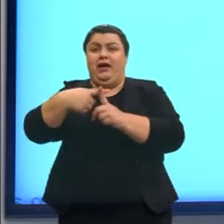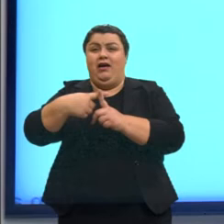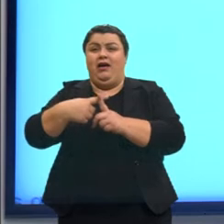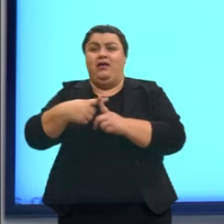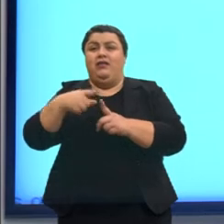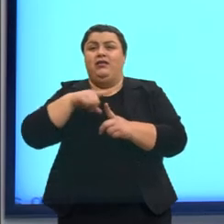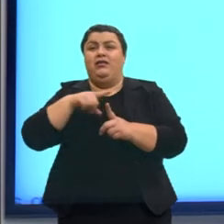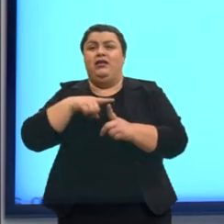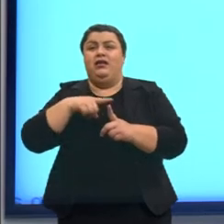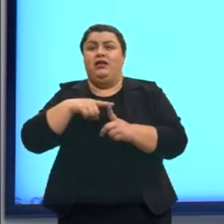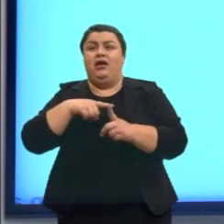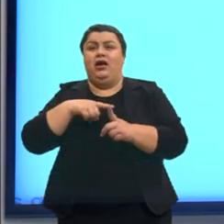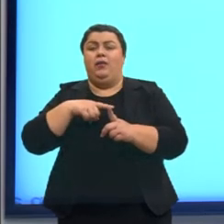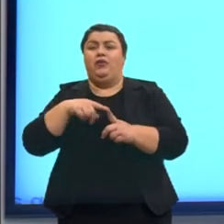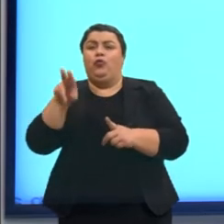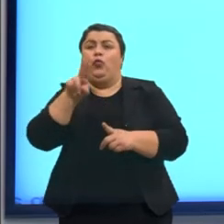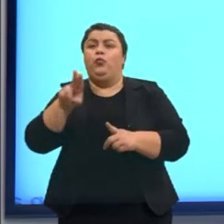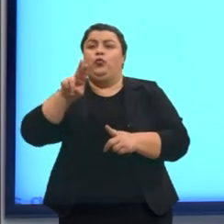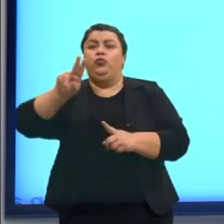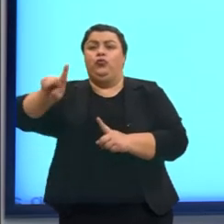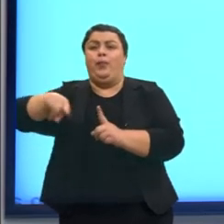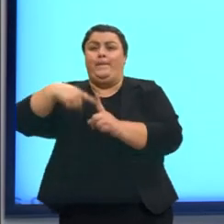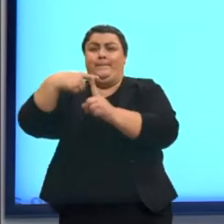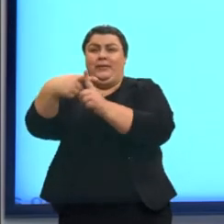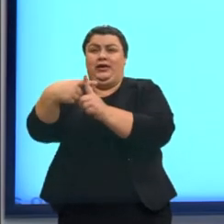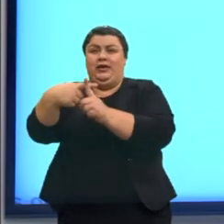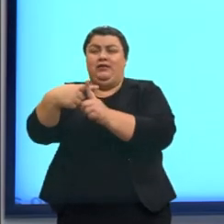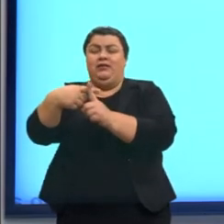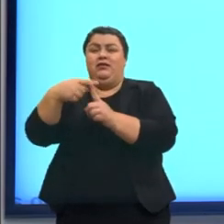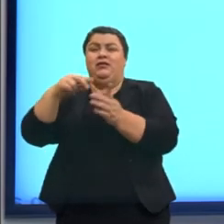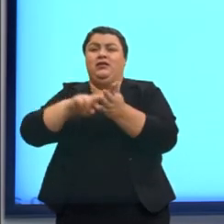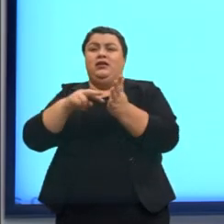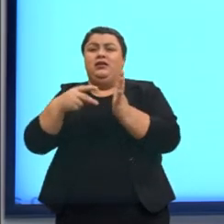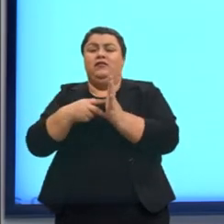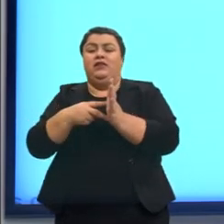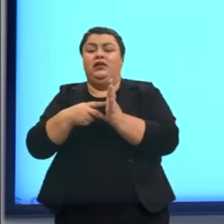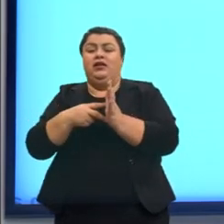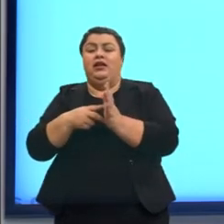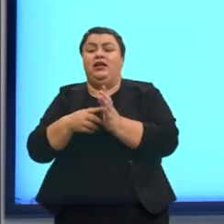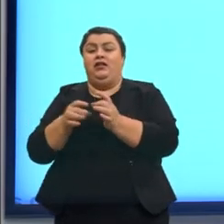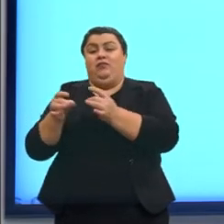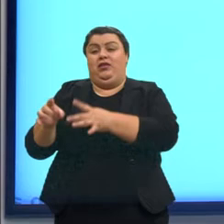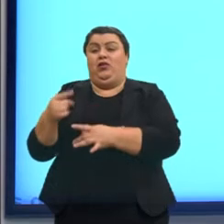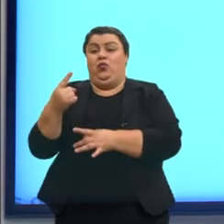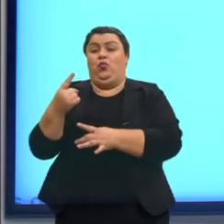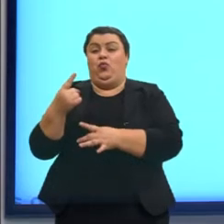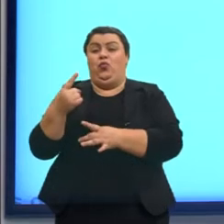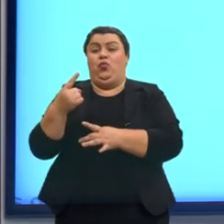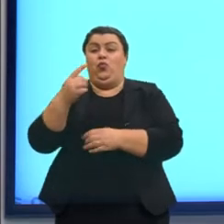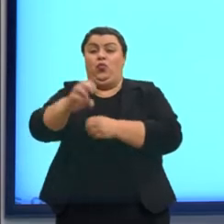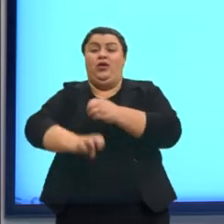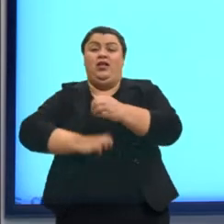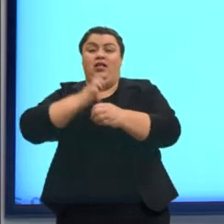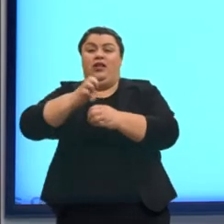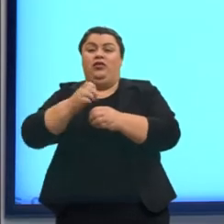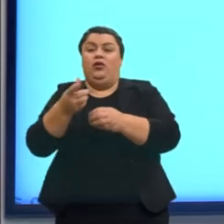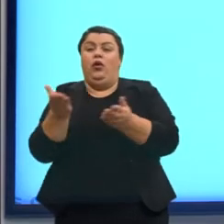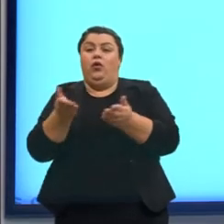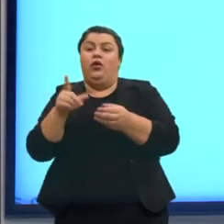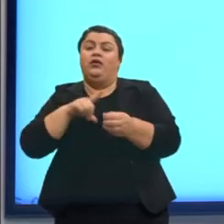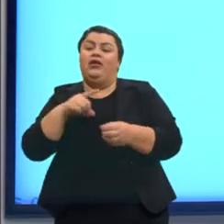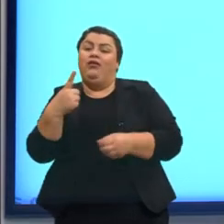homens eletros Mas como eu tive eu tenho mais significa que ele perdeu um elétron então eu fiquei com 10 elétrons